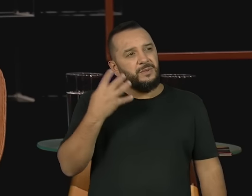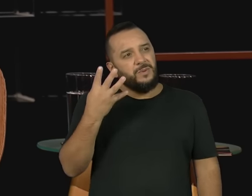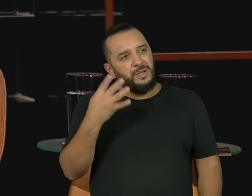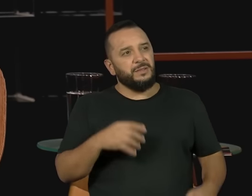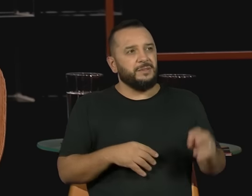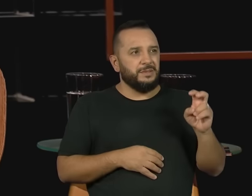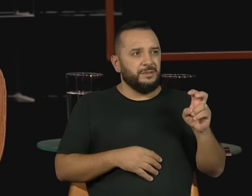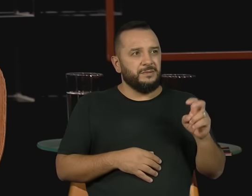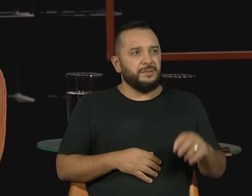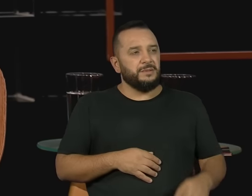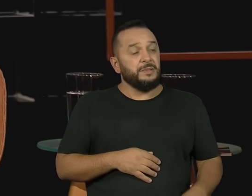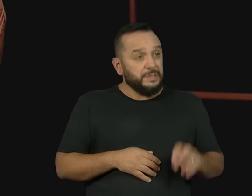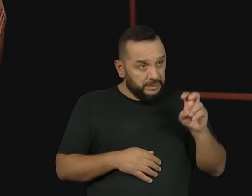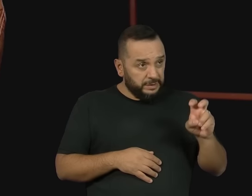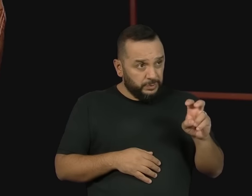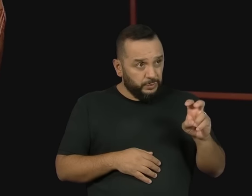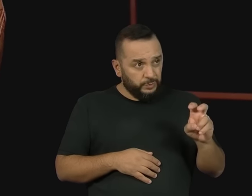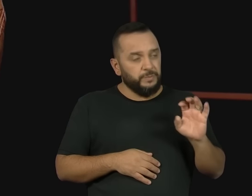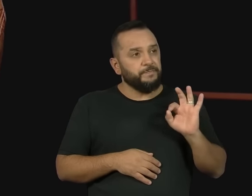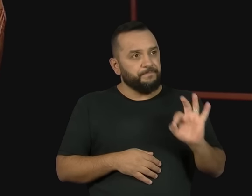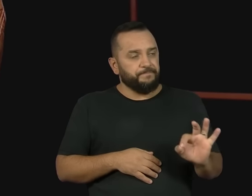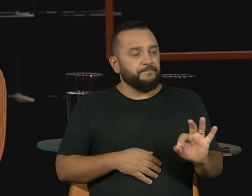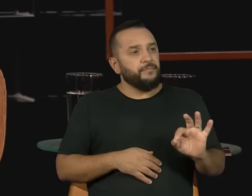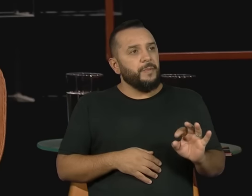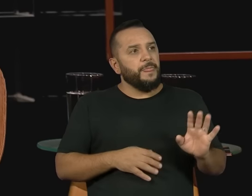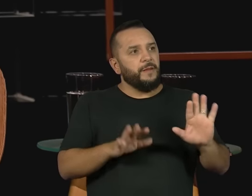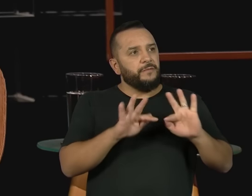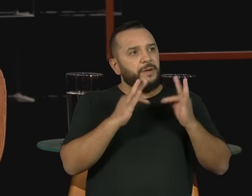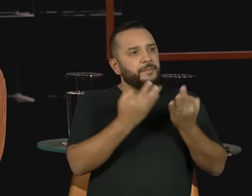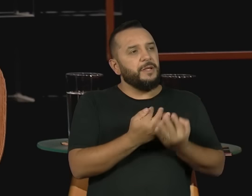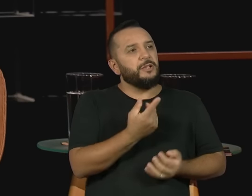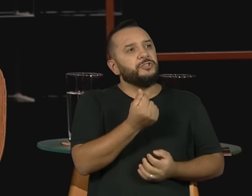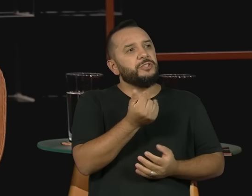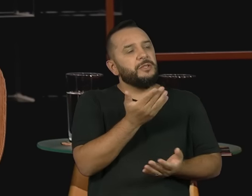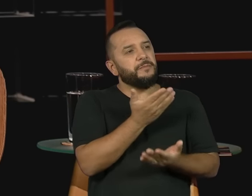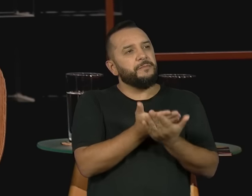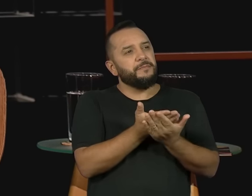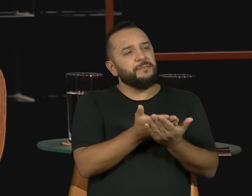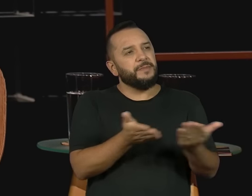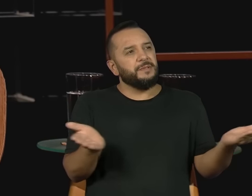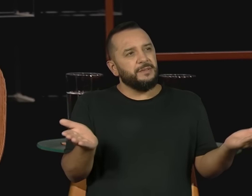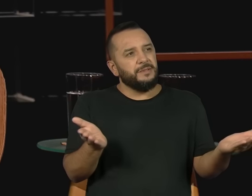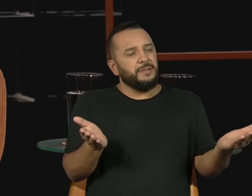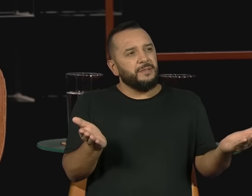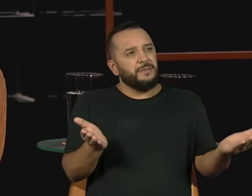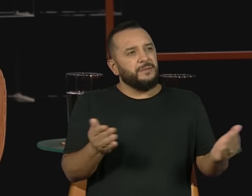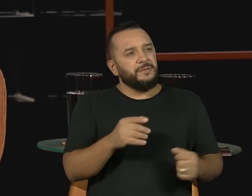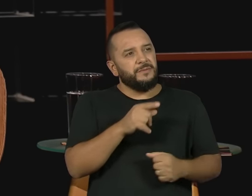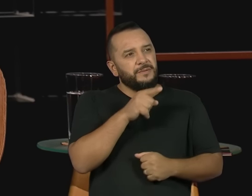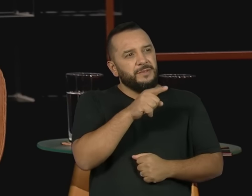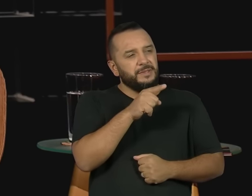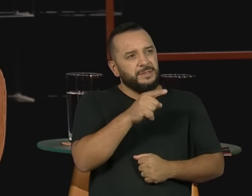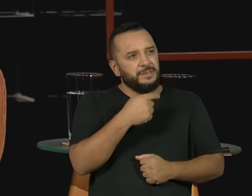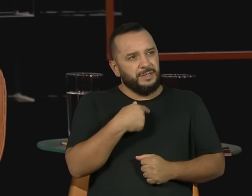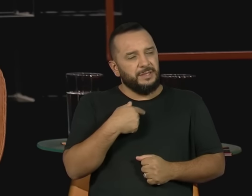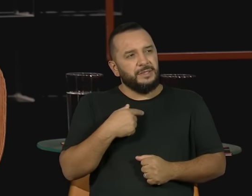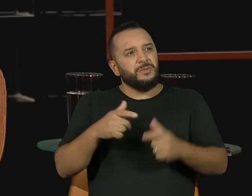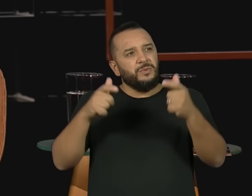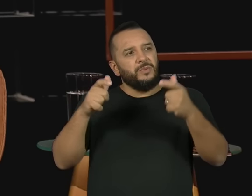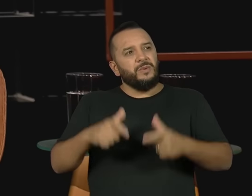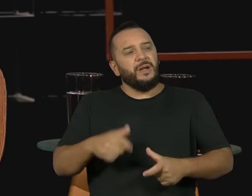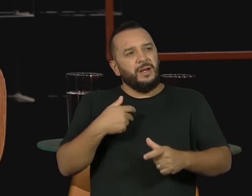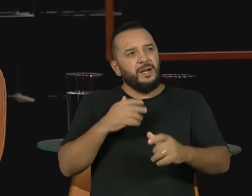época? Eu tinha 5. 5 anos, tal. A família perdeu a fortuna que tinha lá, vocês passaram um tempo no campo de refugiados,